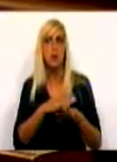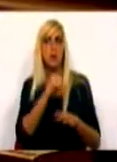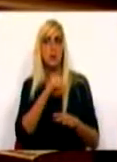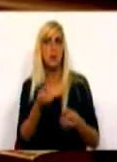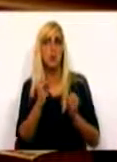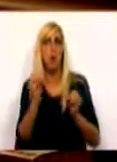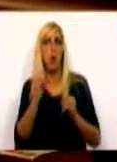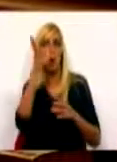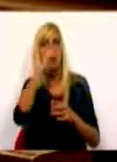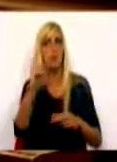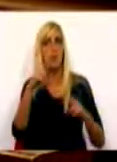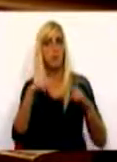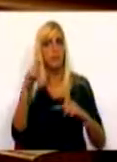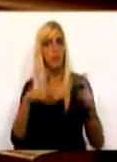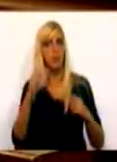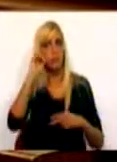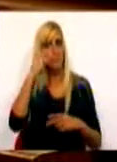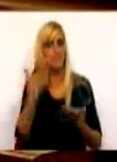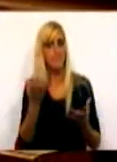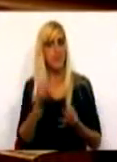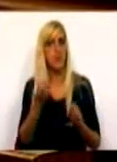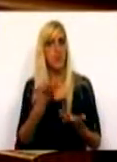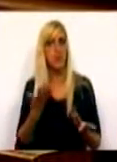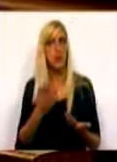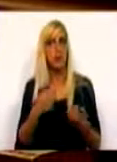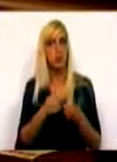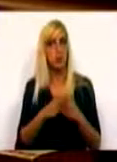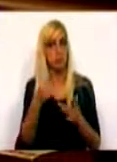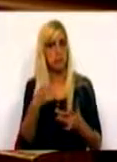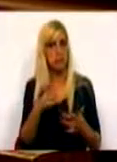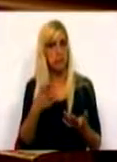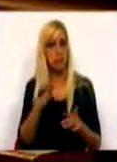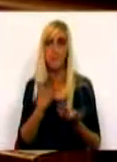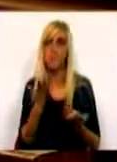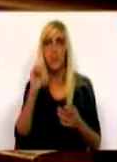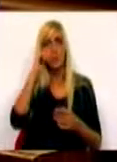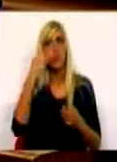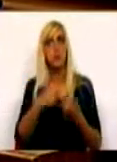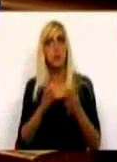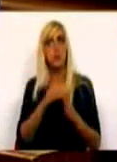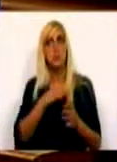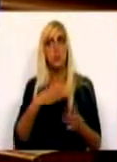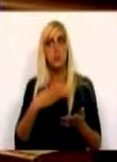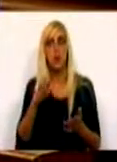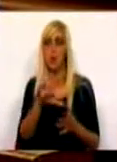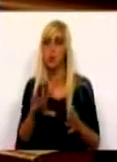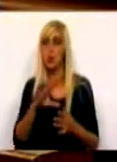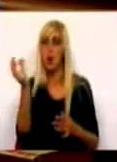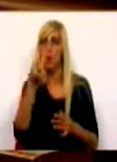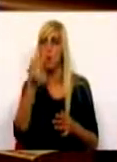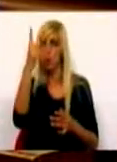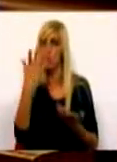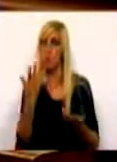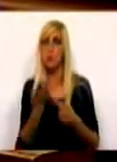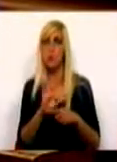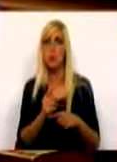Finanças. É um constrangimento que todas têm, que afeta todas as entidades, sendo que no caso da região do Porto, por exemplo, no